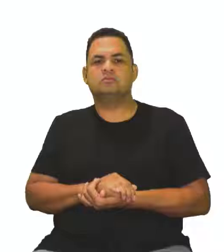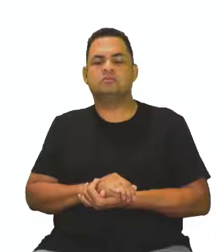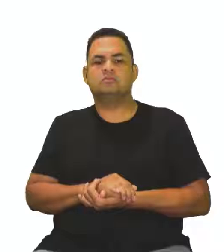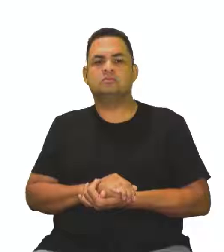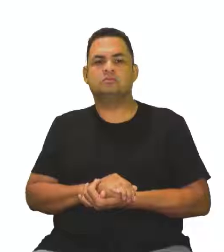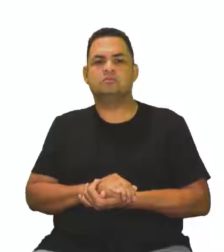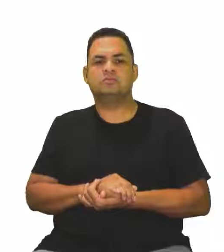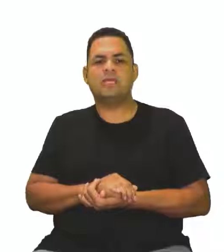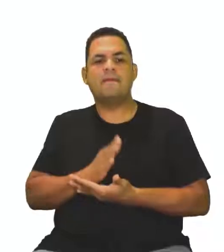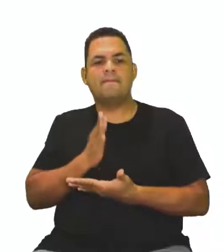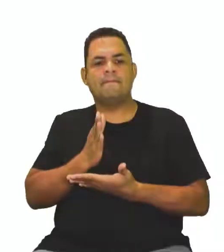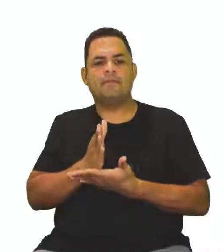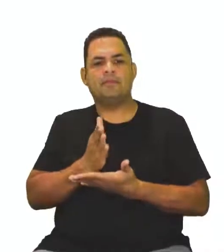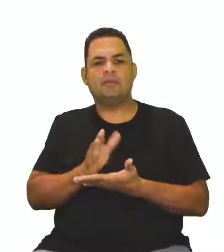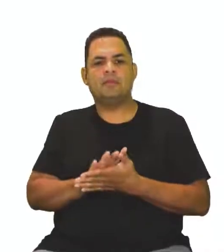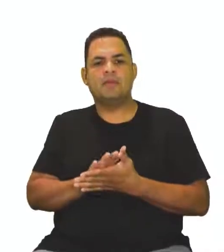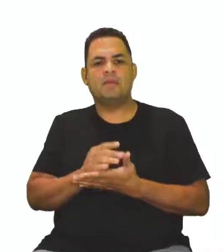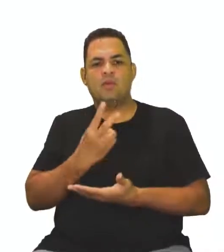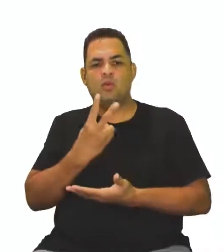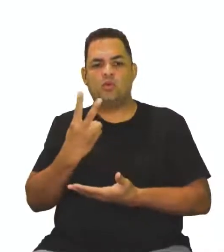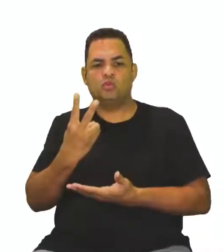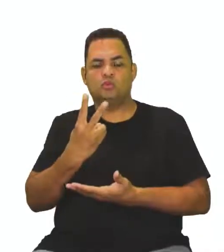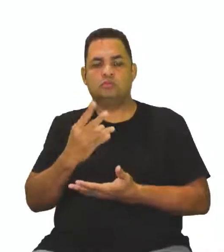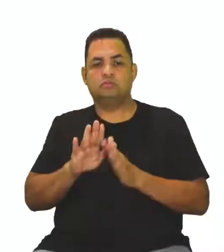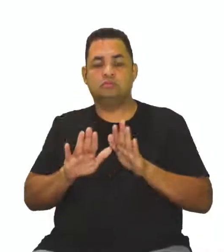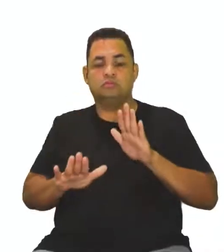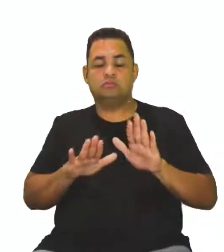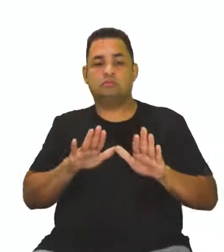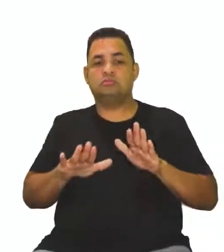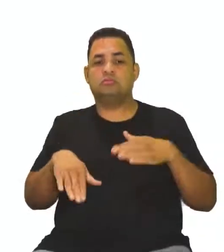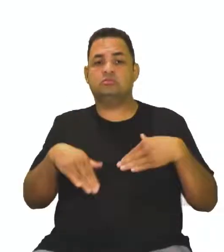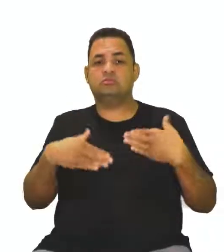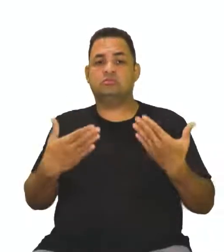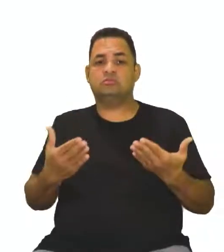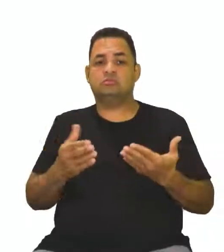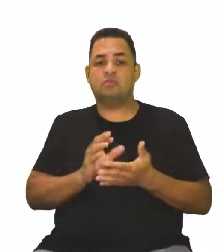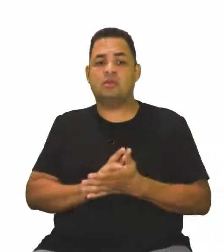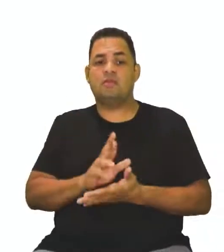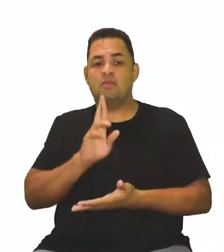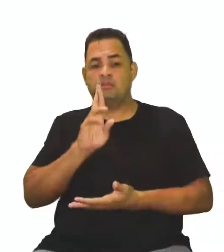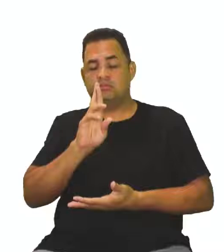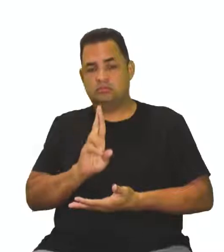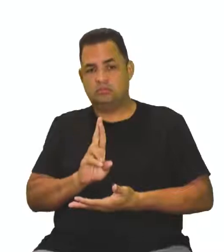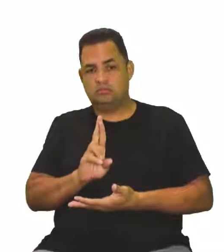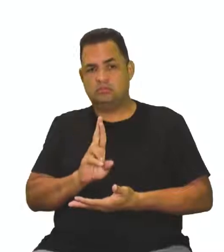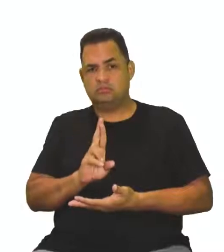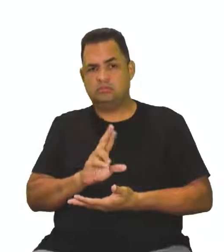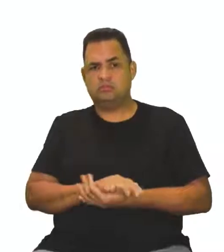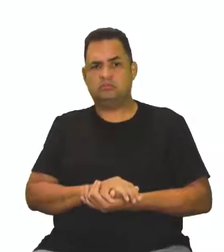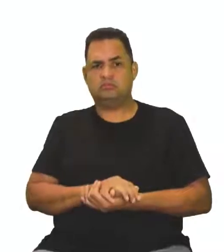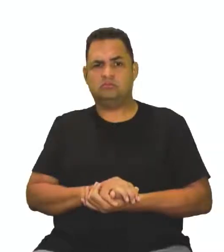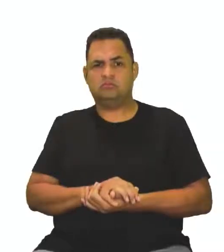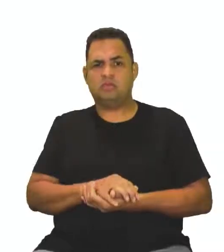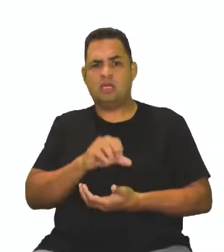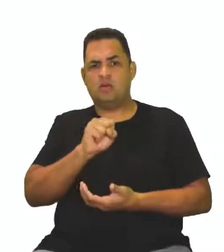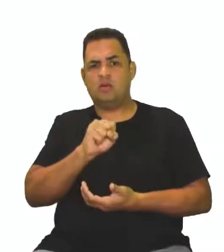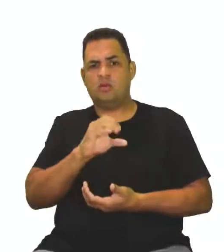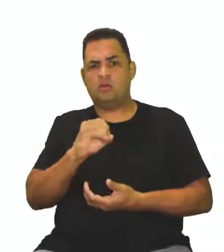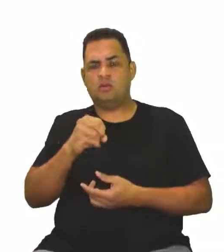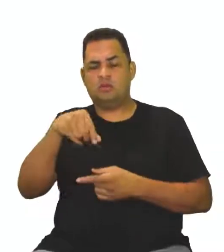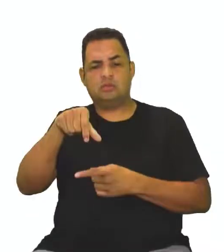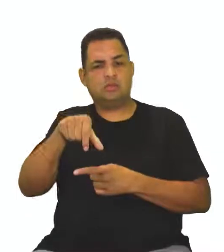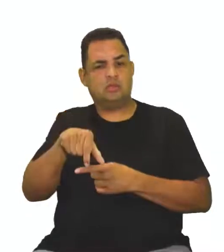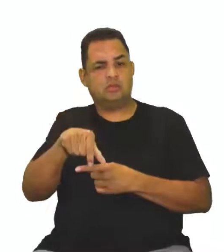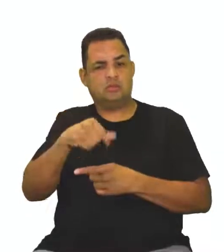vai dividir por 2? Não, gente, depende do quê? Da resistência. Esse cara aqui vale 80, esse cara